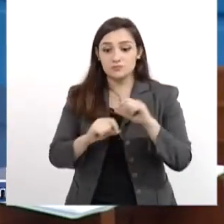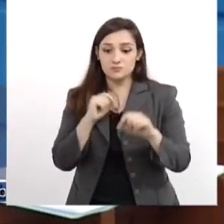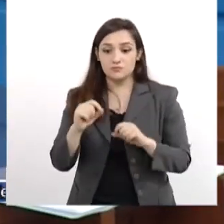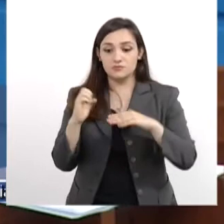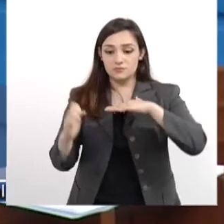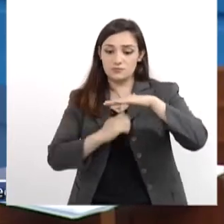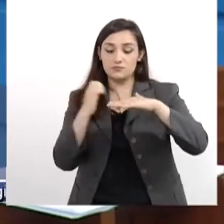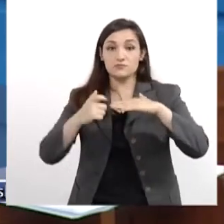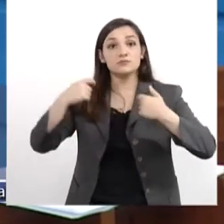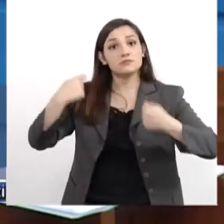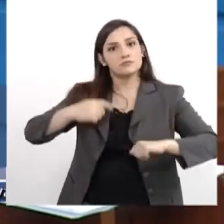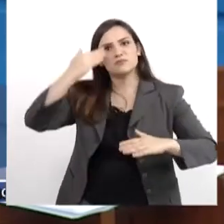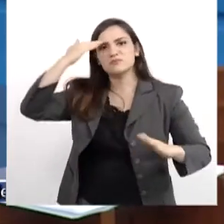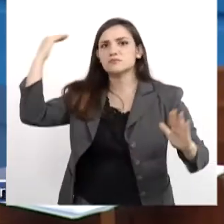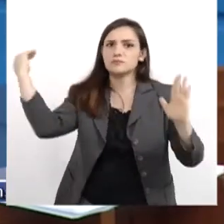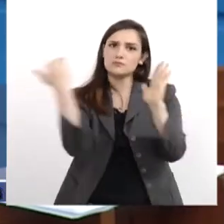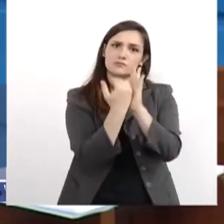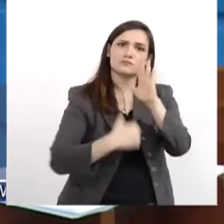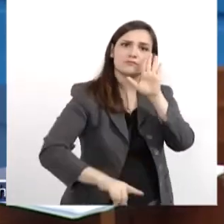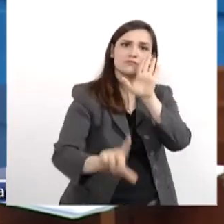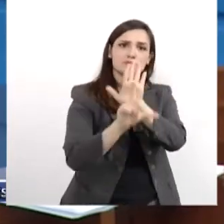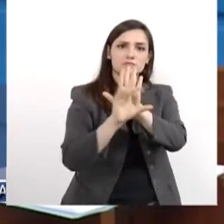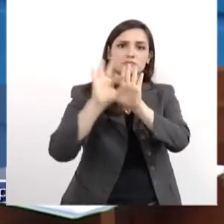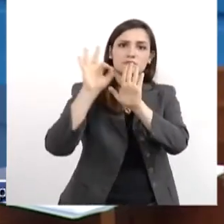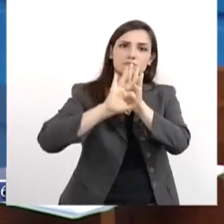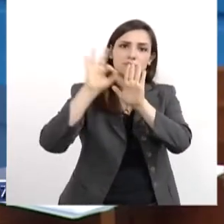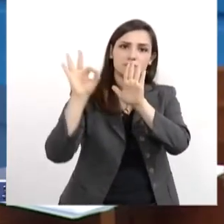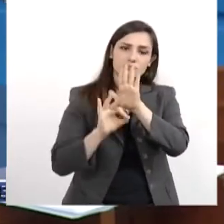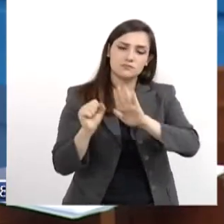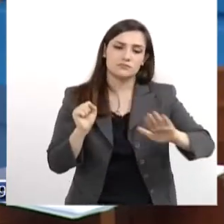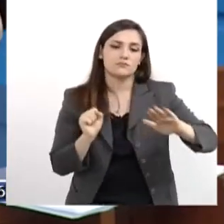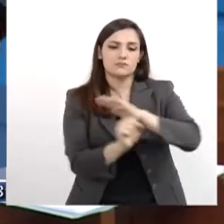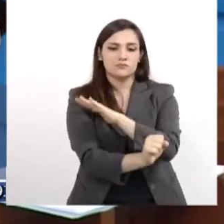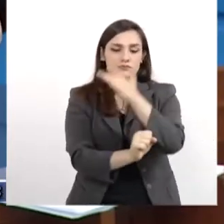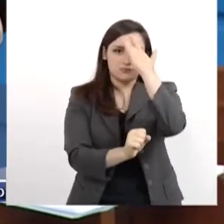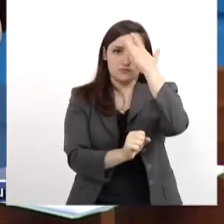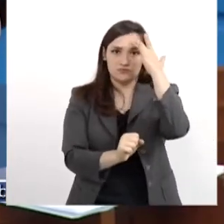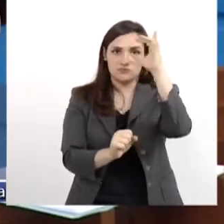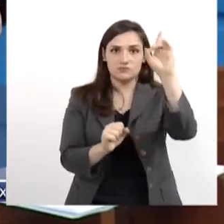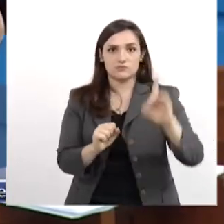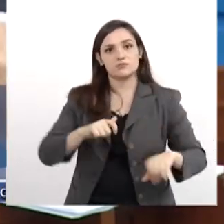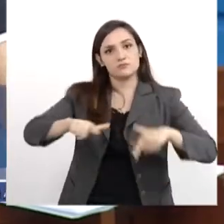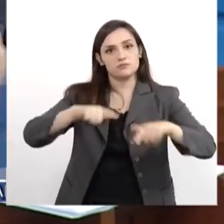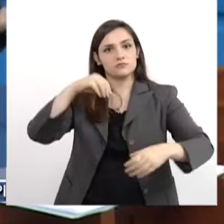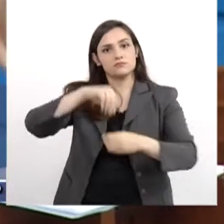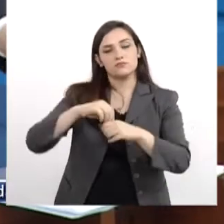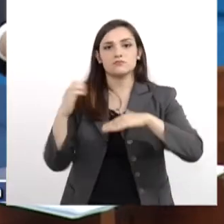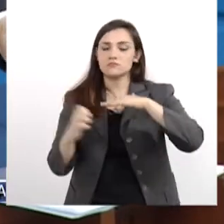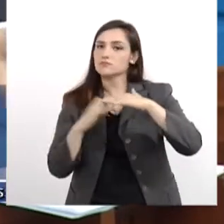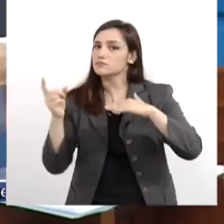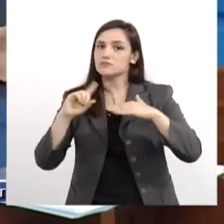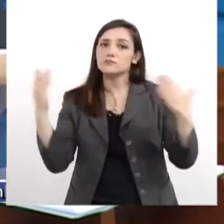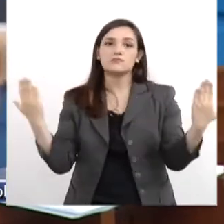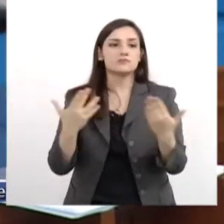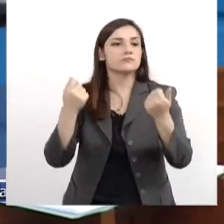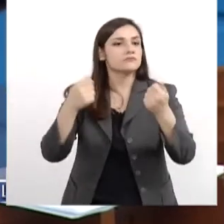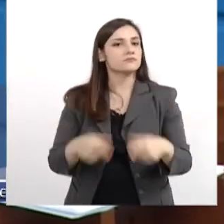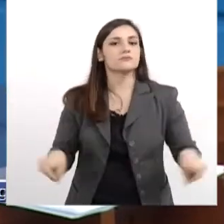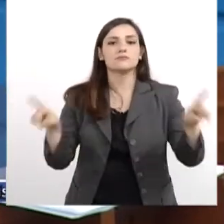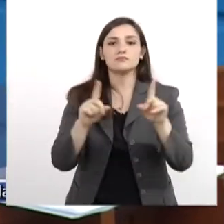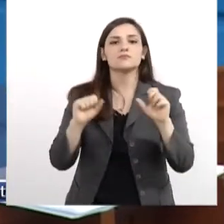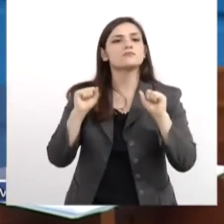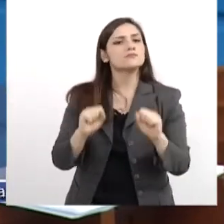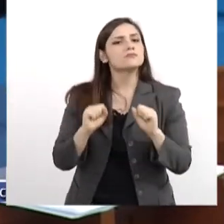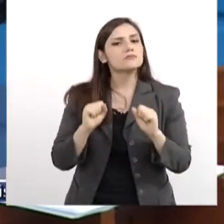empresas cumpram aquela cota contratando pessoas com deficiência, desobriga. Então, a empresa